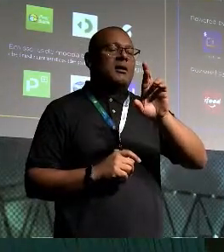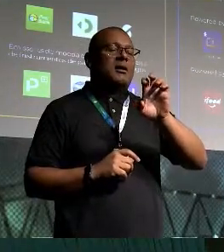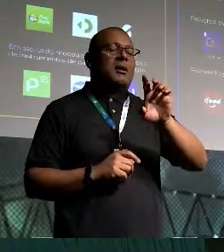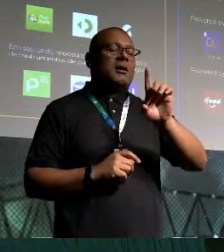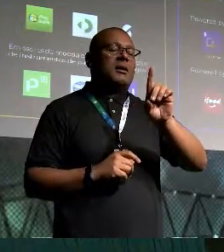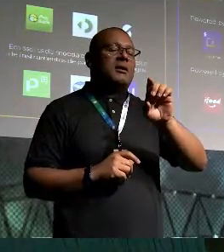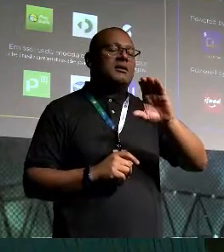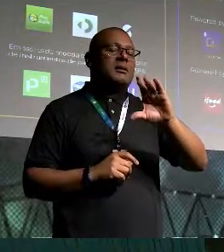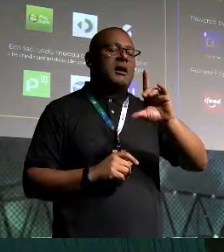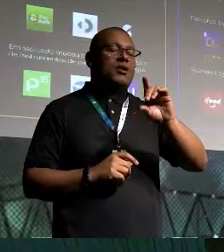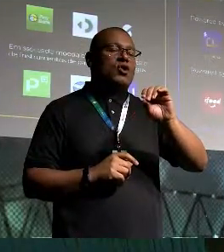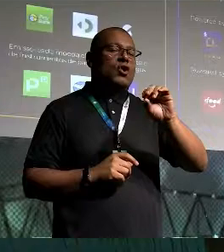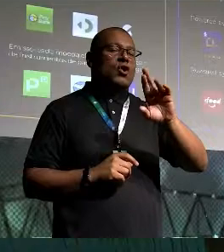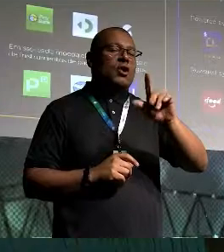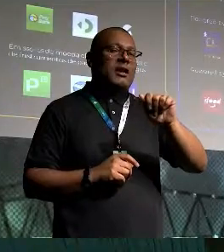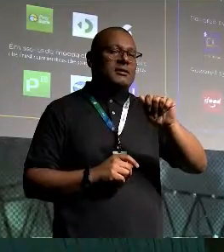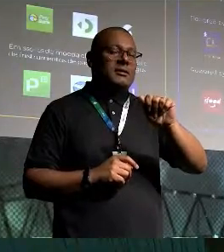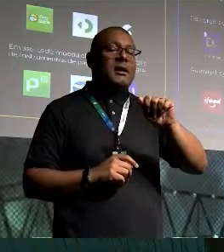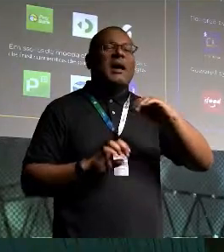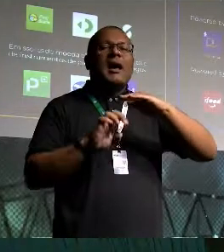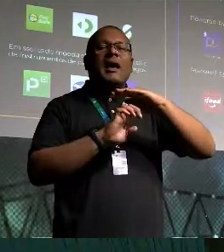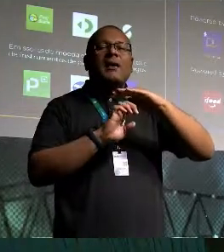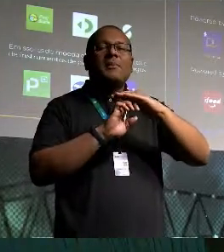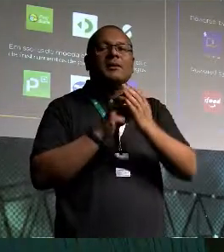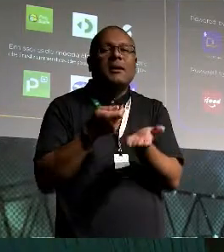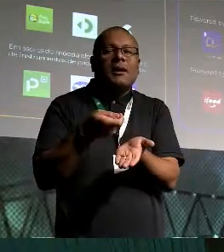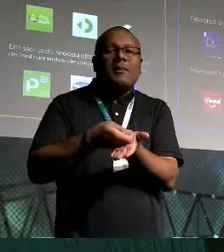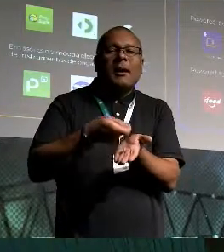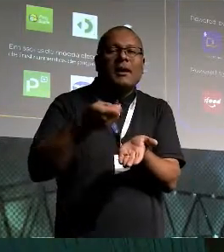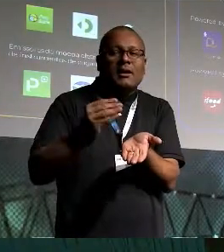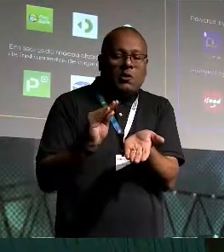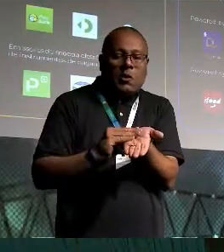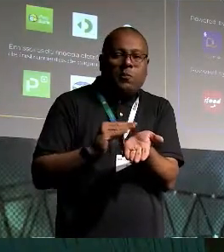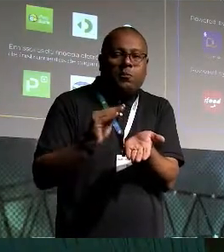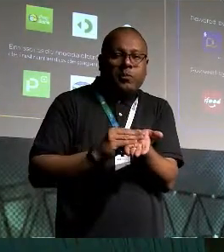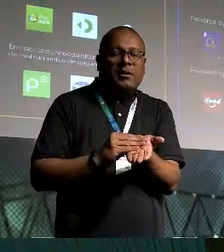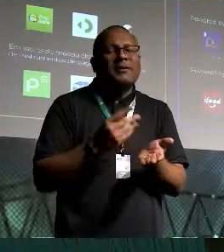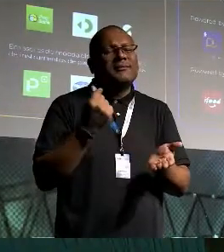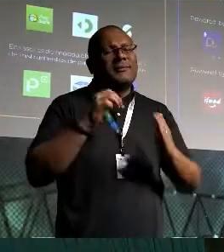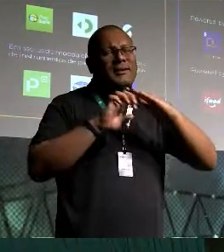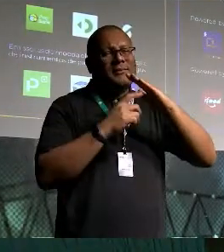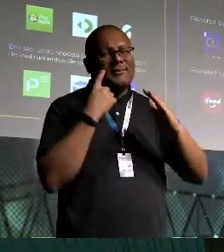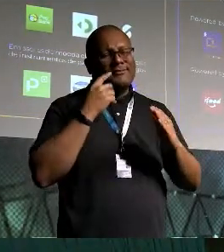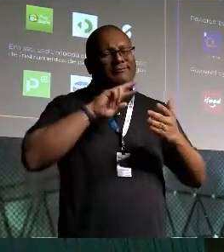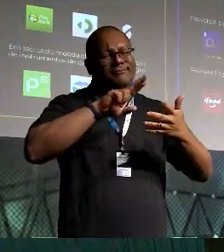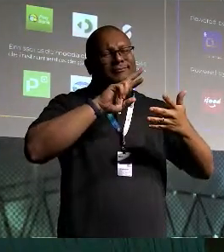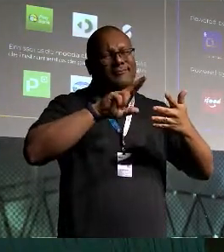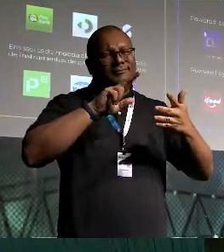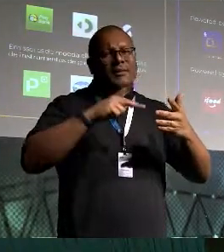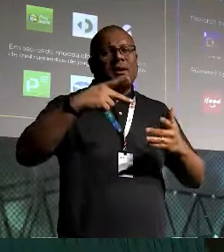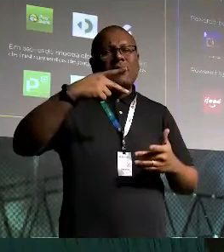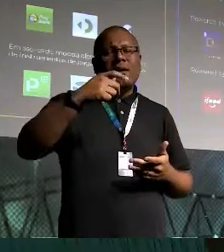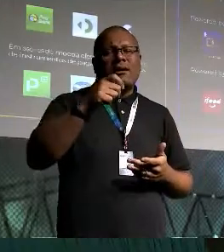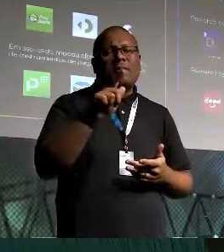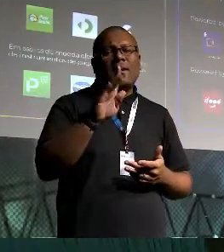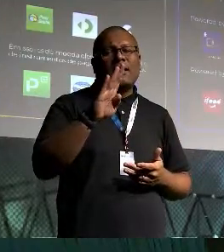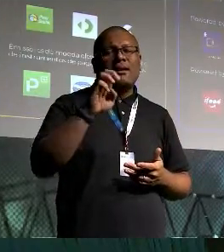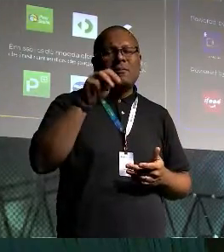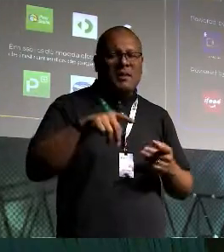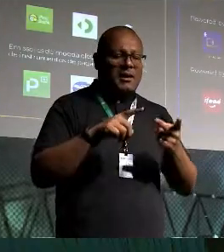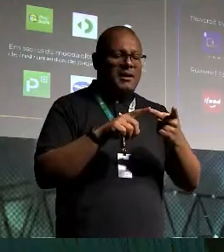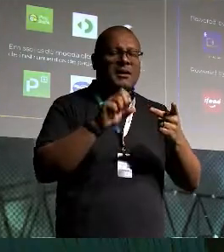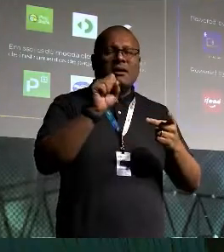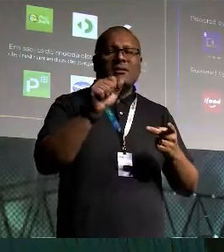de maquininha. Então, a gente começa lá com PagBank, Stone, Samap, uma série de empresas que começam a florescer